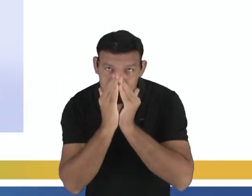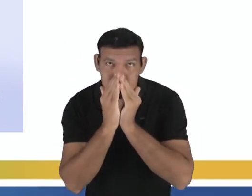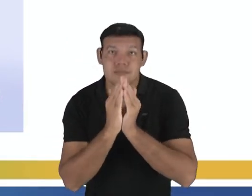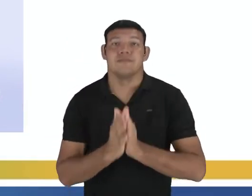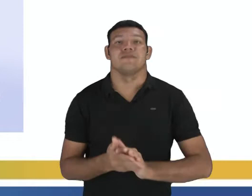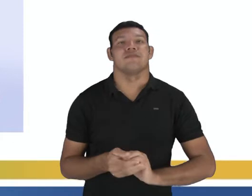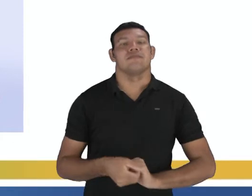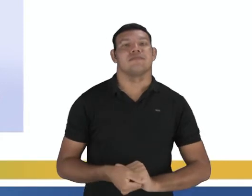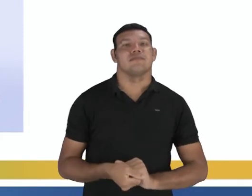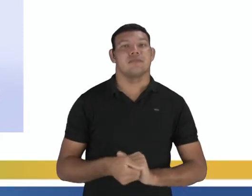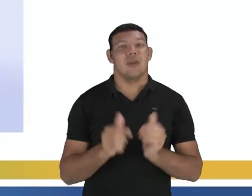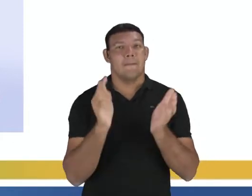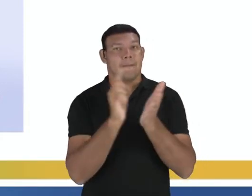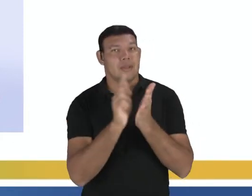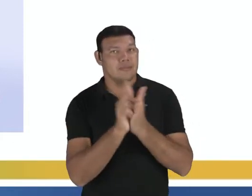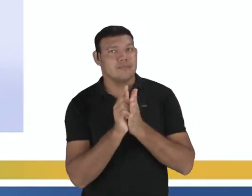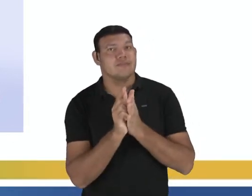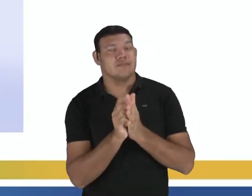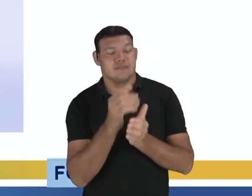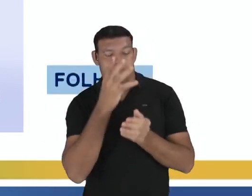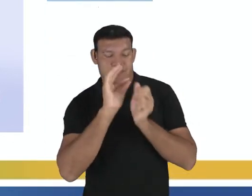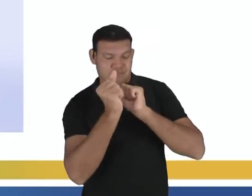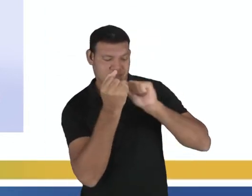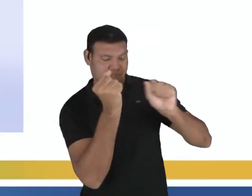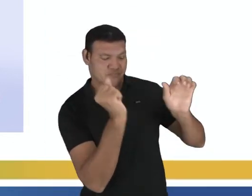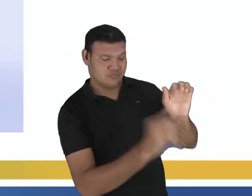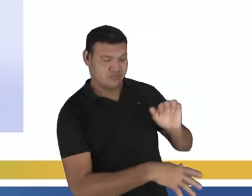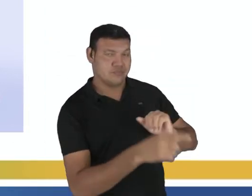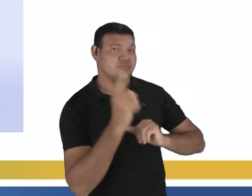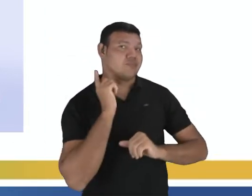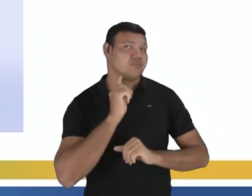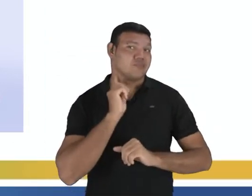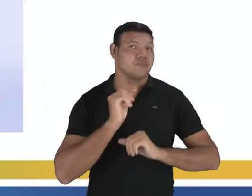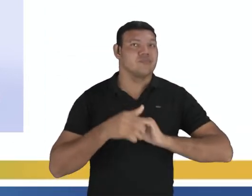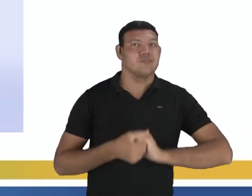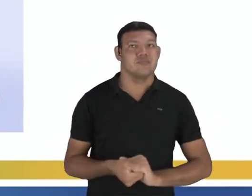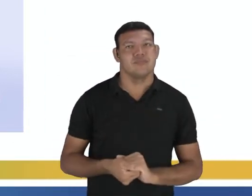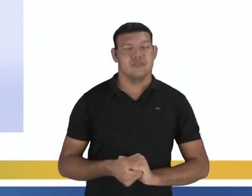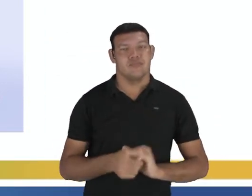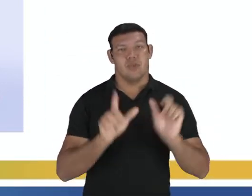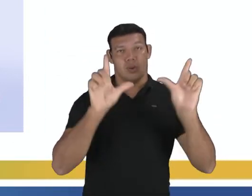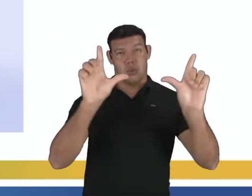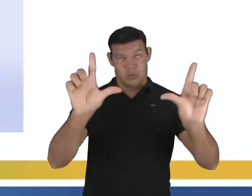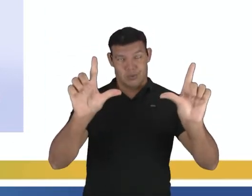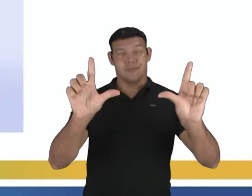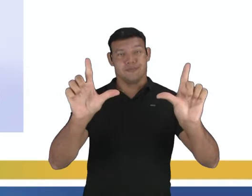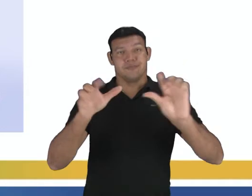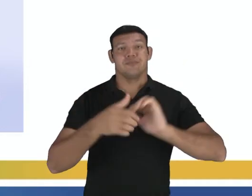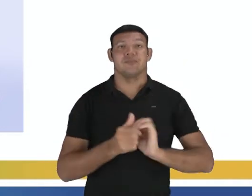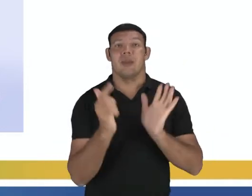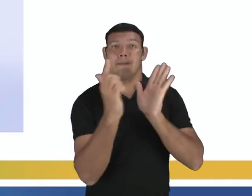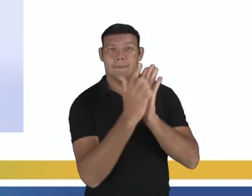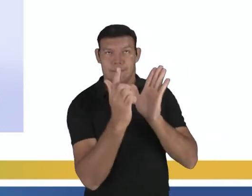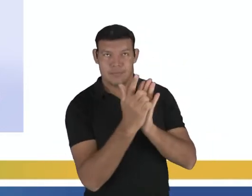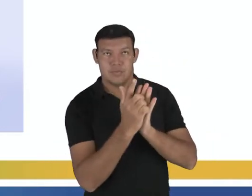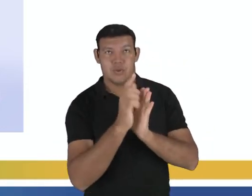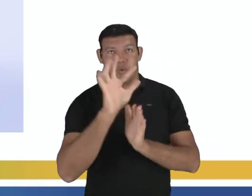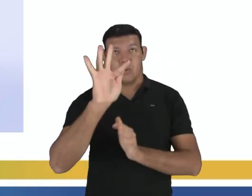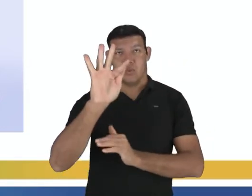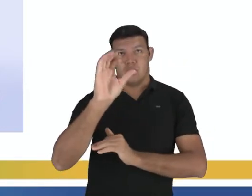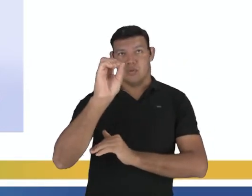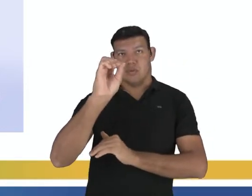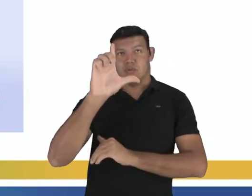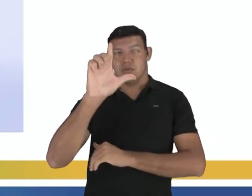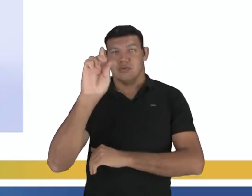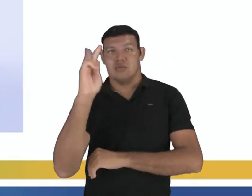ou tossir e jogá-lo no lixo. Nós temos aqui um folheto. O folheto, como nós já trabalhamos